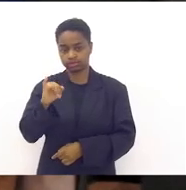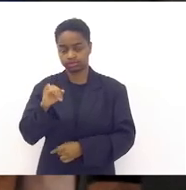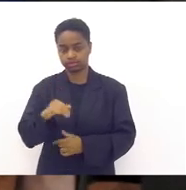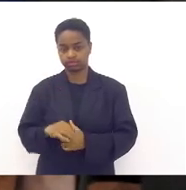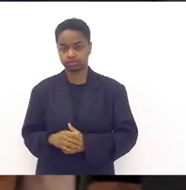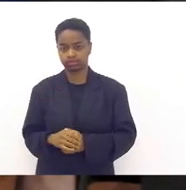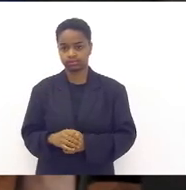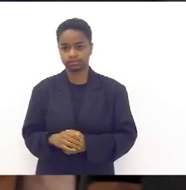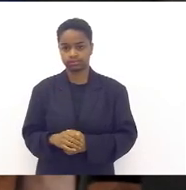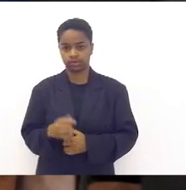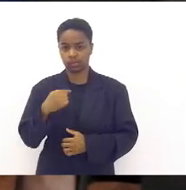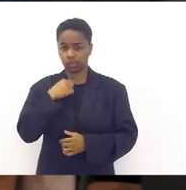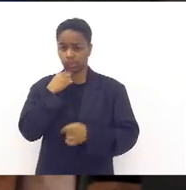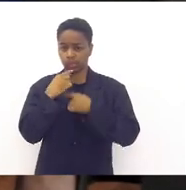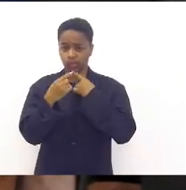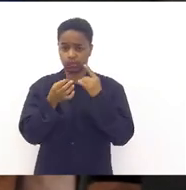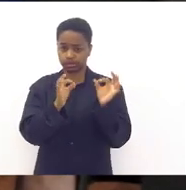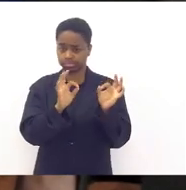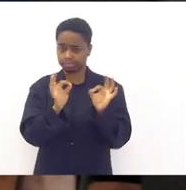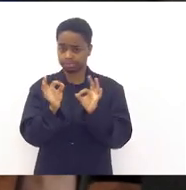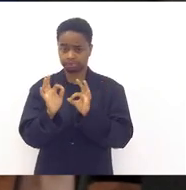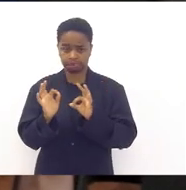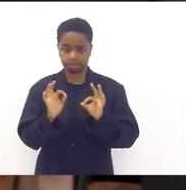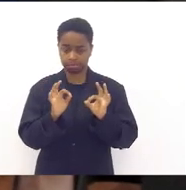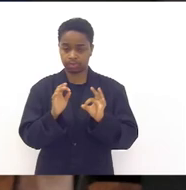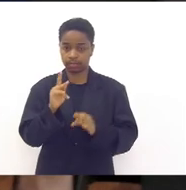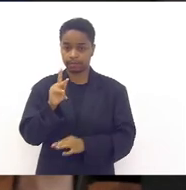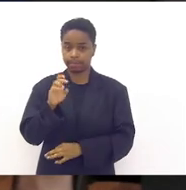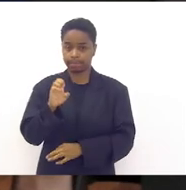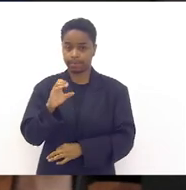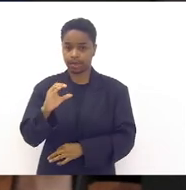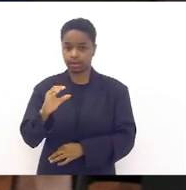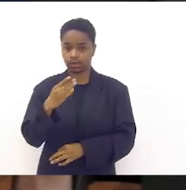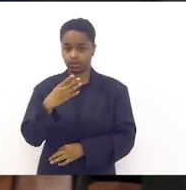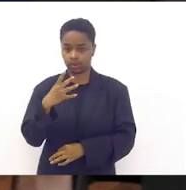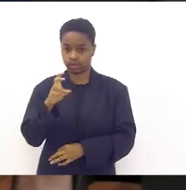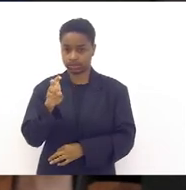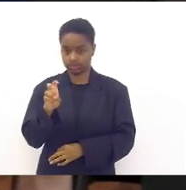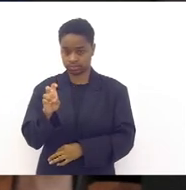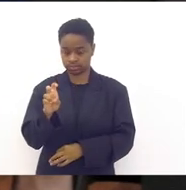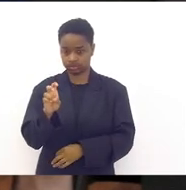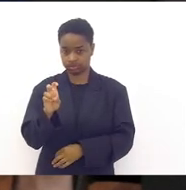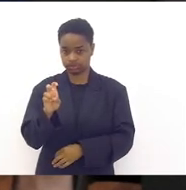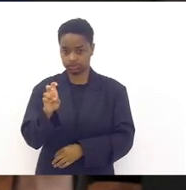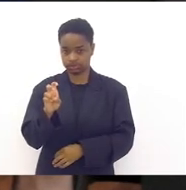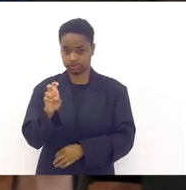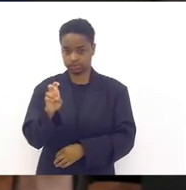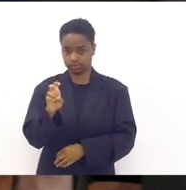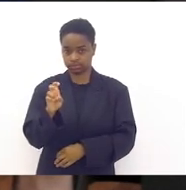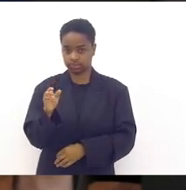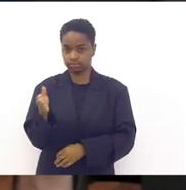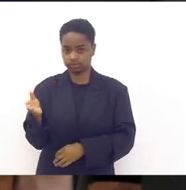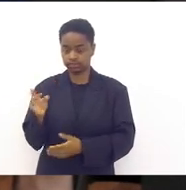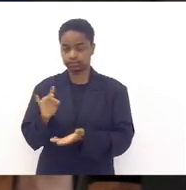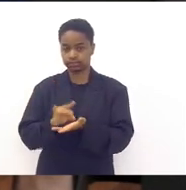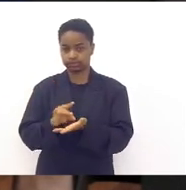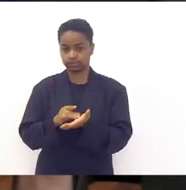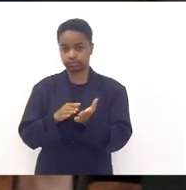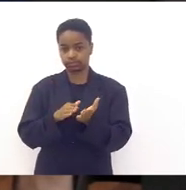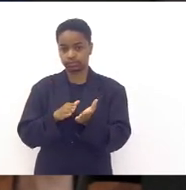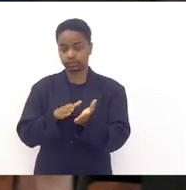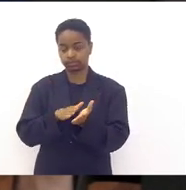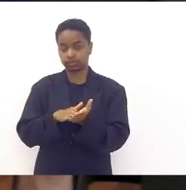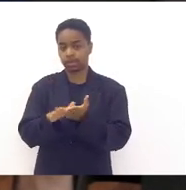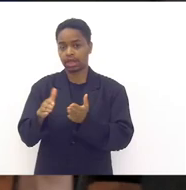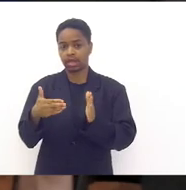Eu não tenho dúvidas nenhuma que a PEC 45... será promulgada